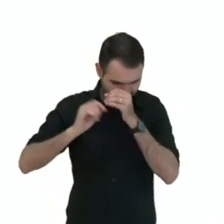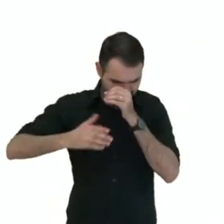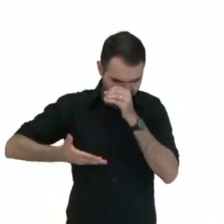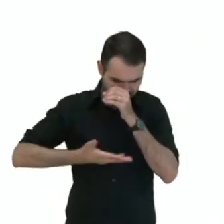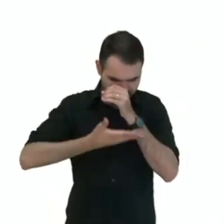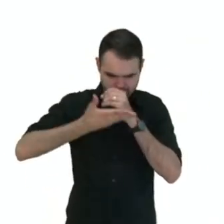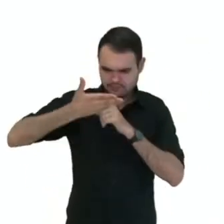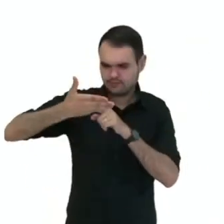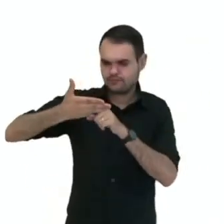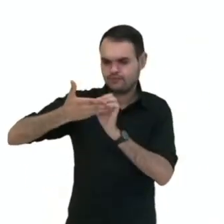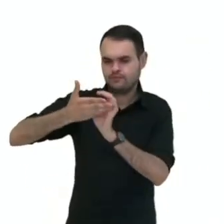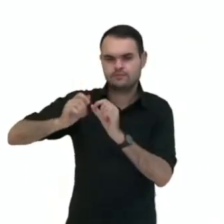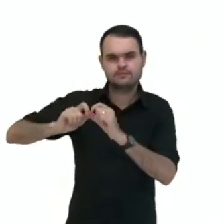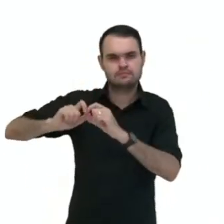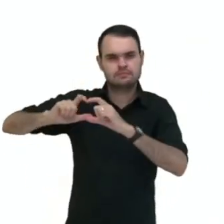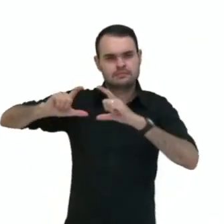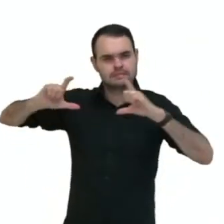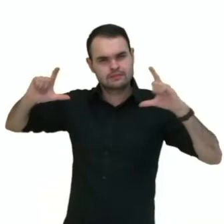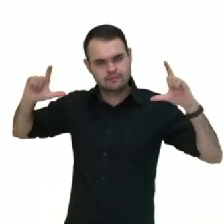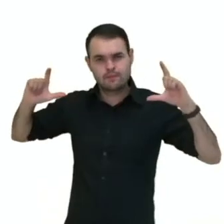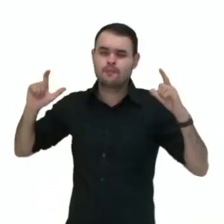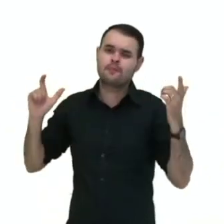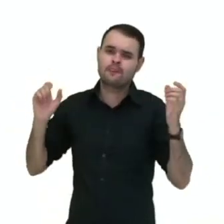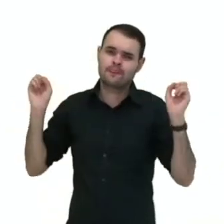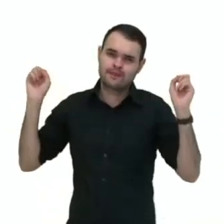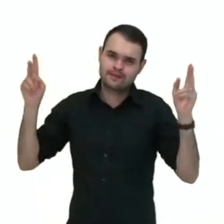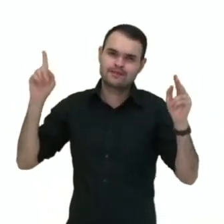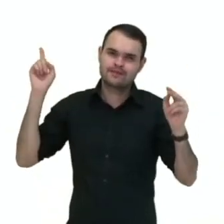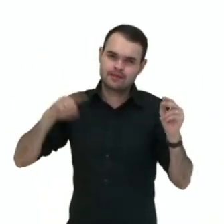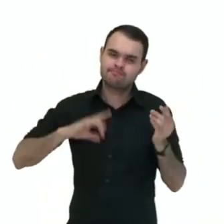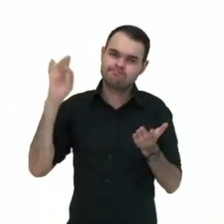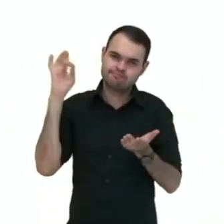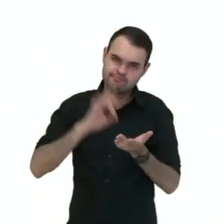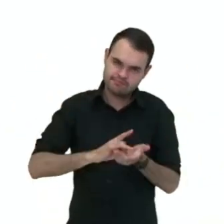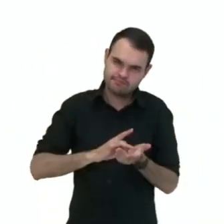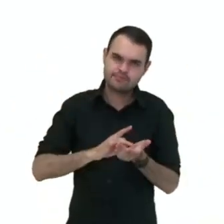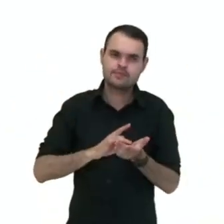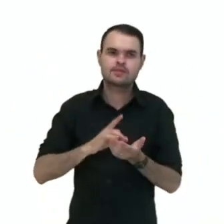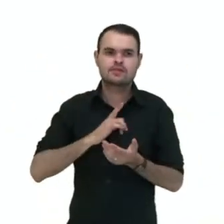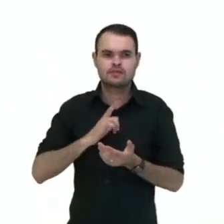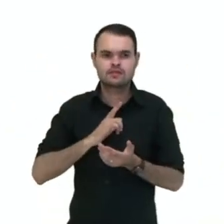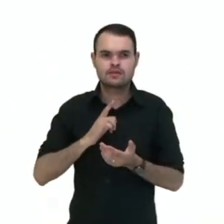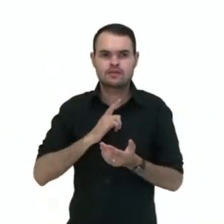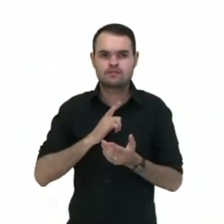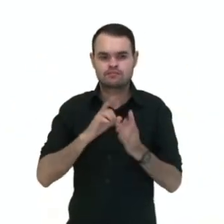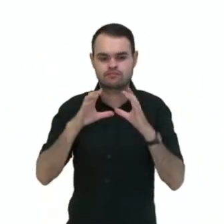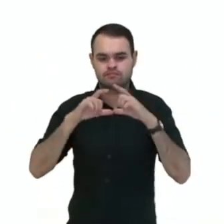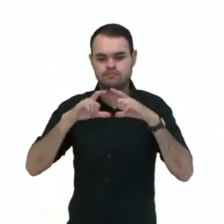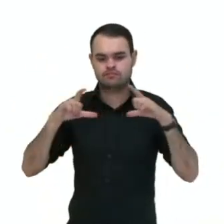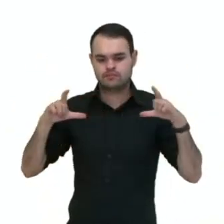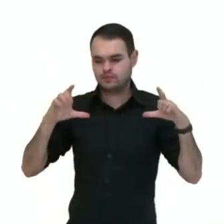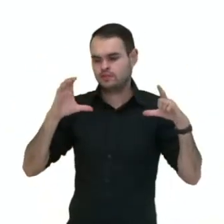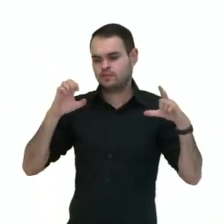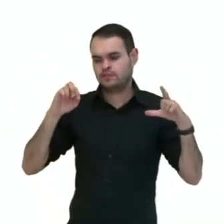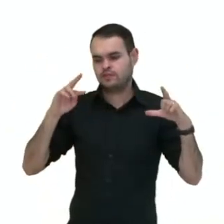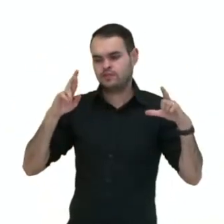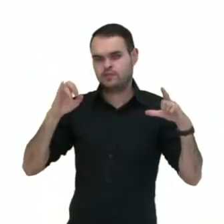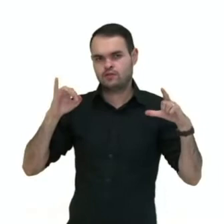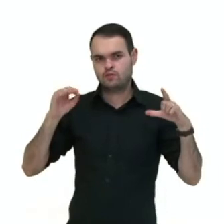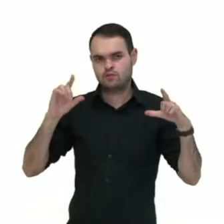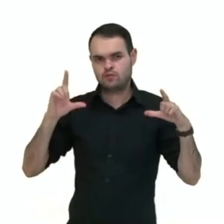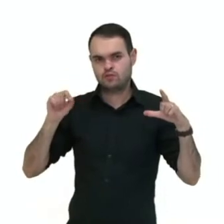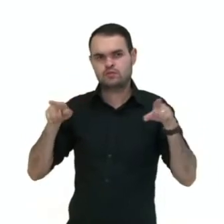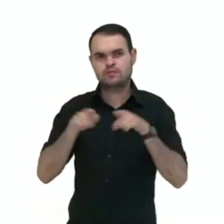conseguimos visualizar, né? E claro, são estruturas reais, tá? O centríolo, né, que é essa outra organela aqui que a gente está vendo